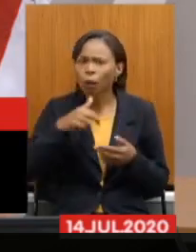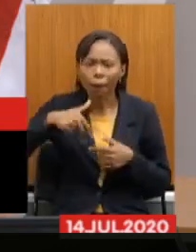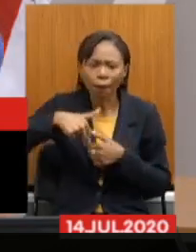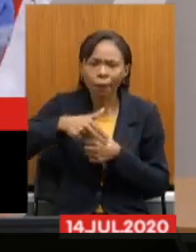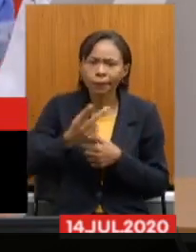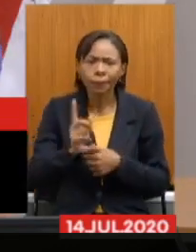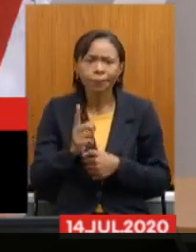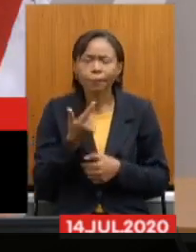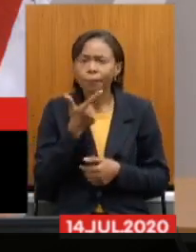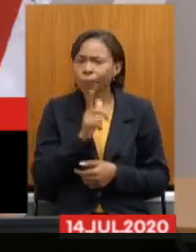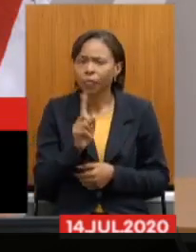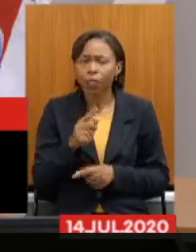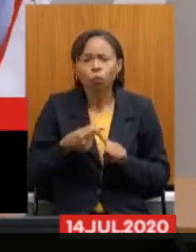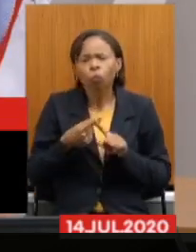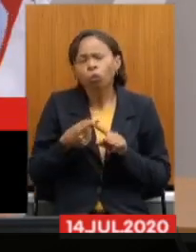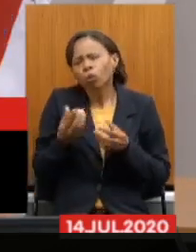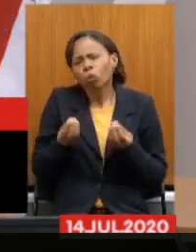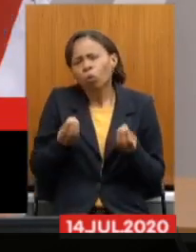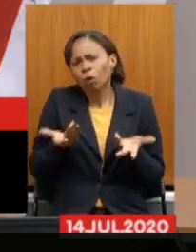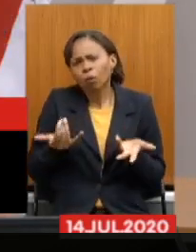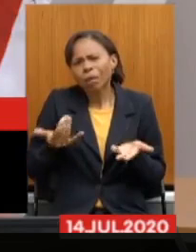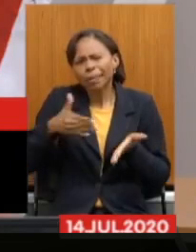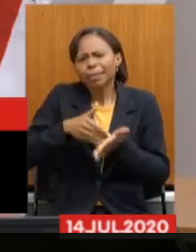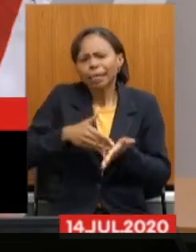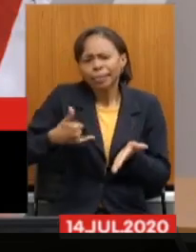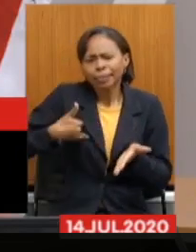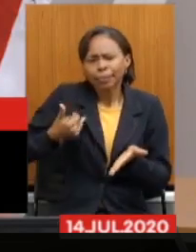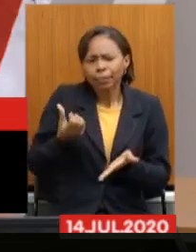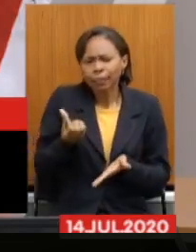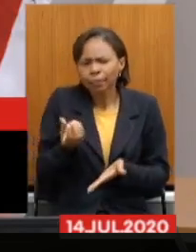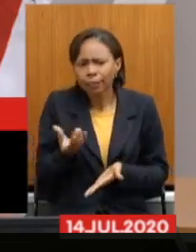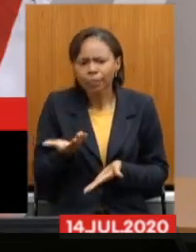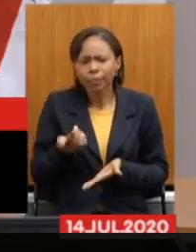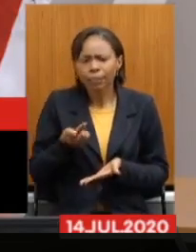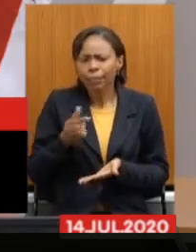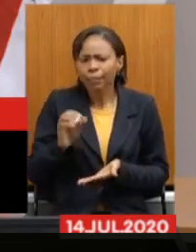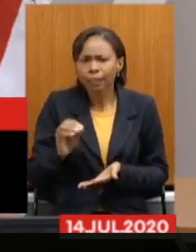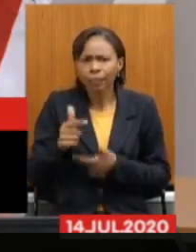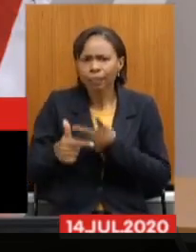chegar aos 60, 70 anos trabalhando?